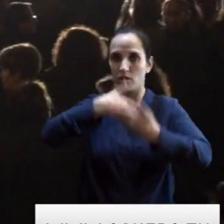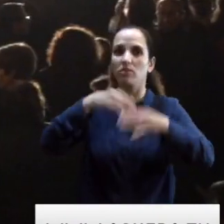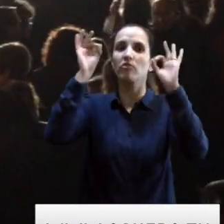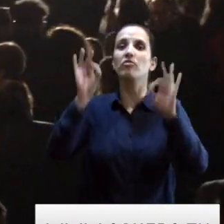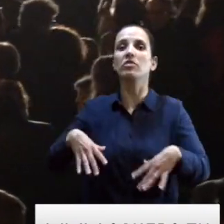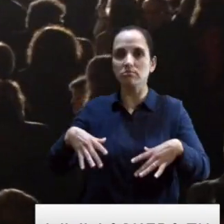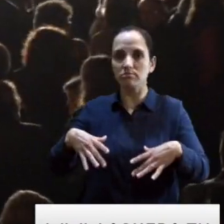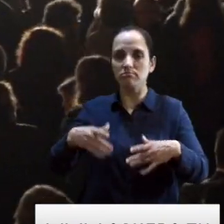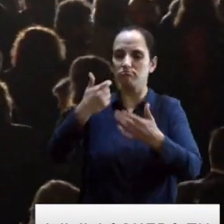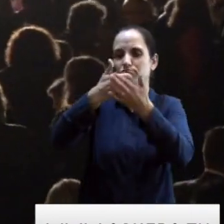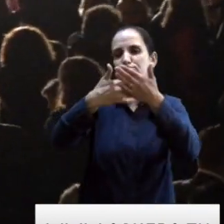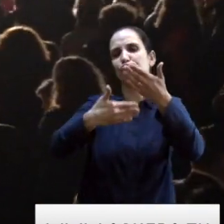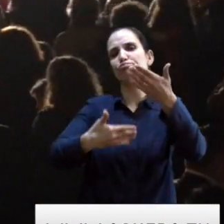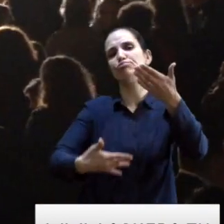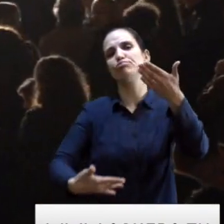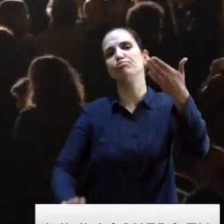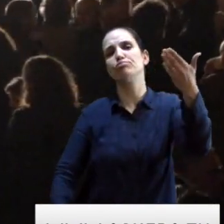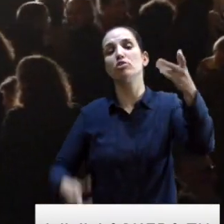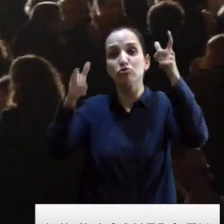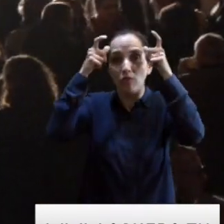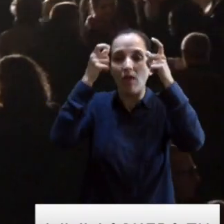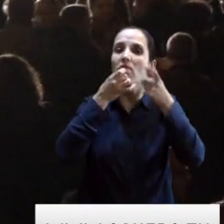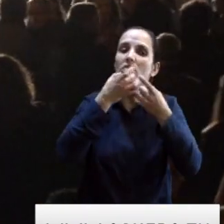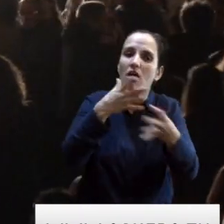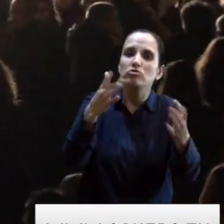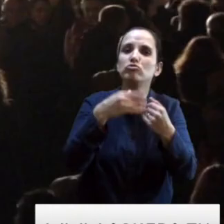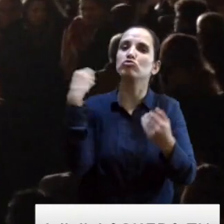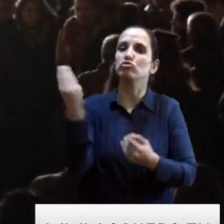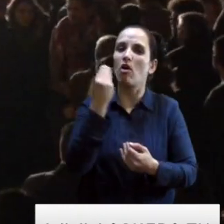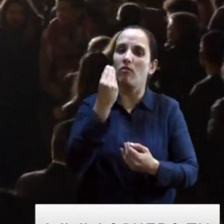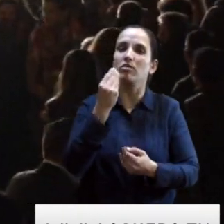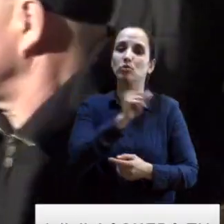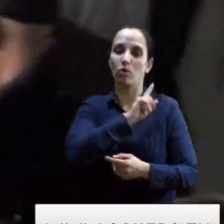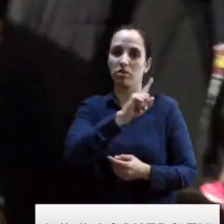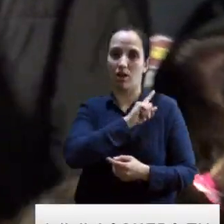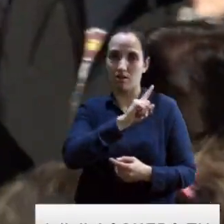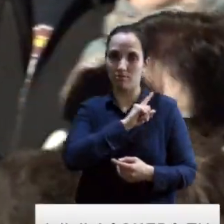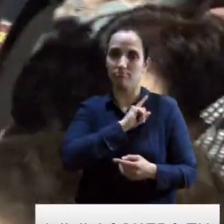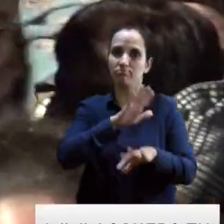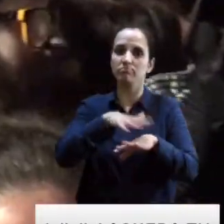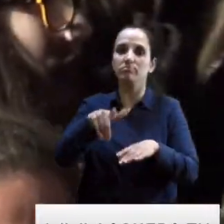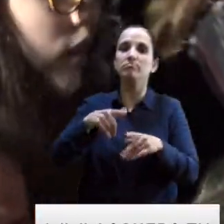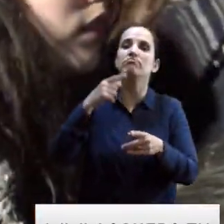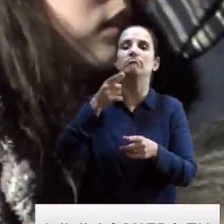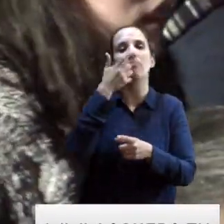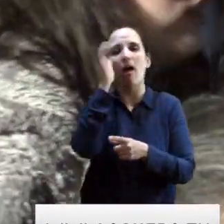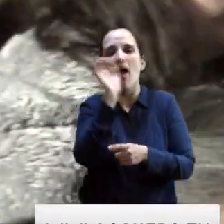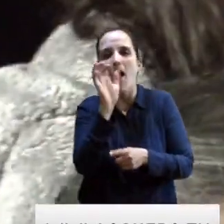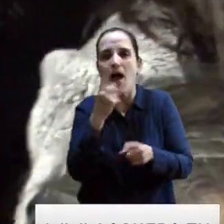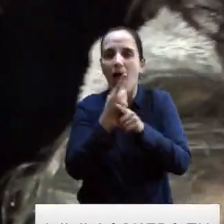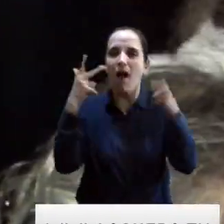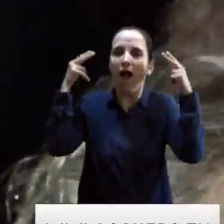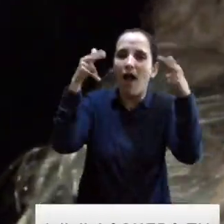Termina com o célebre Testamento do Judas, onde é deixada uma herança aos jovens solteiros de Travassou, através de quadros de escárnio e maldizer,